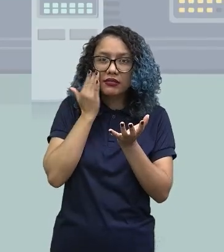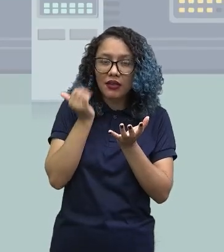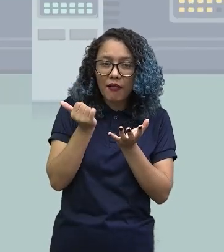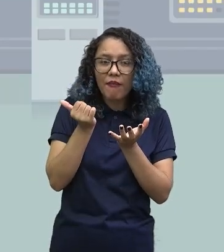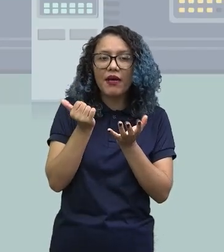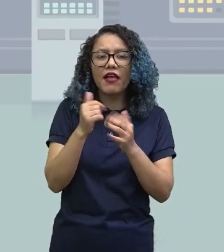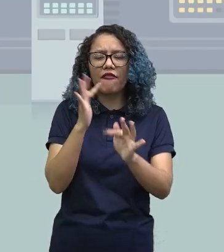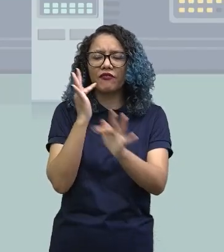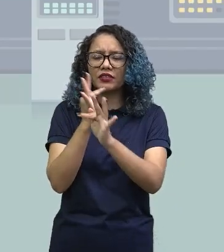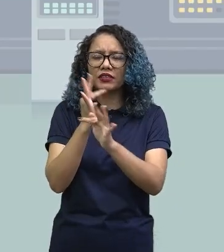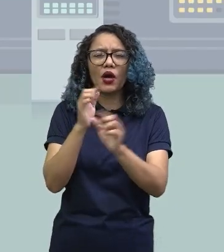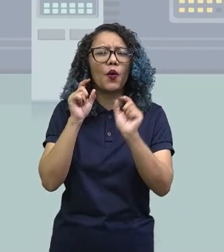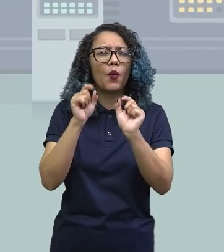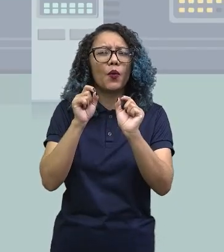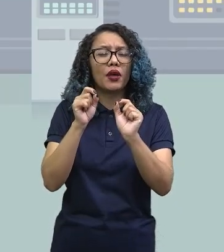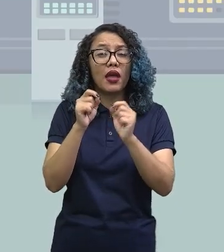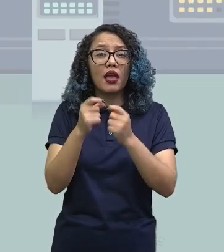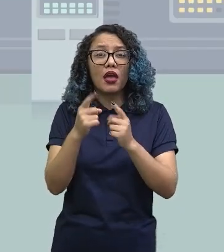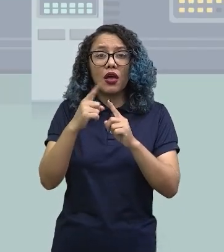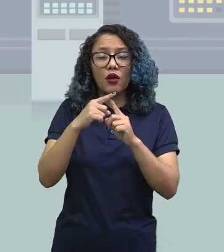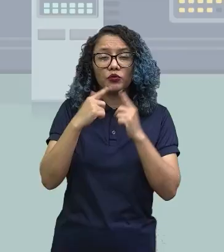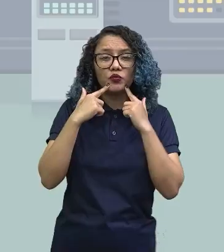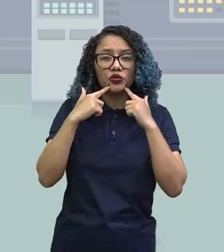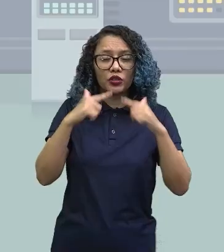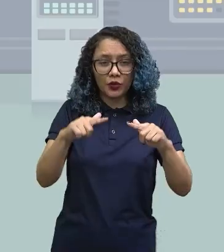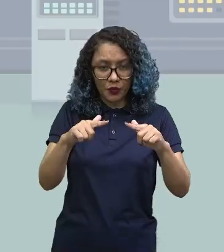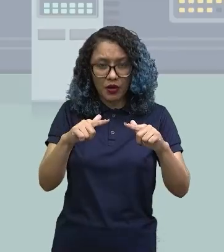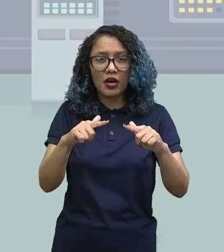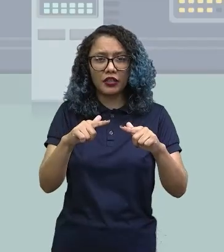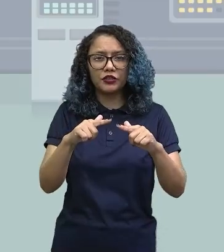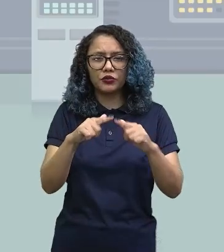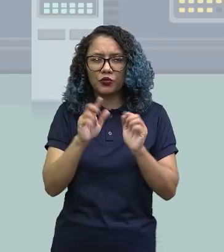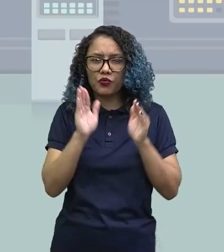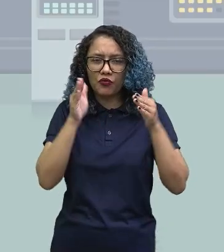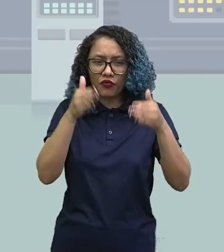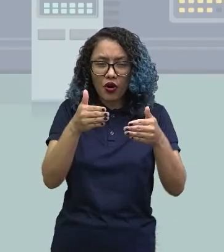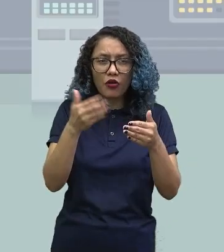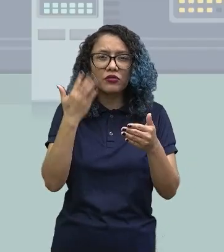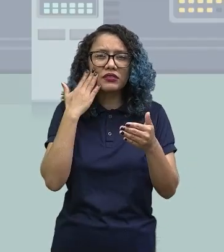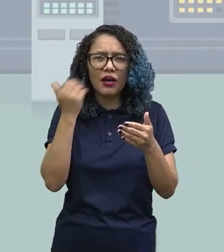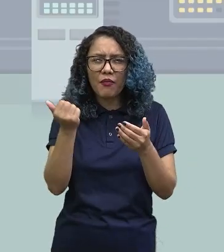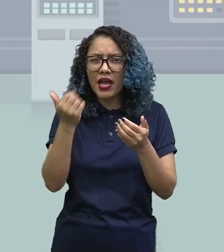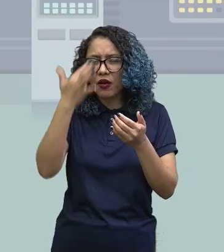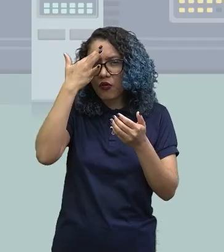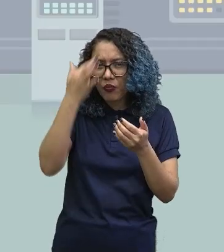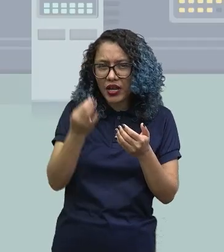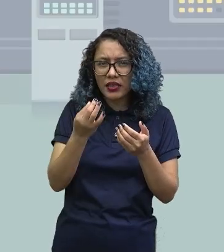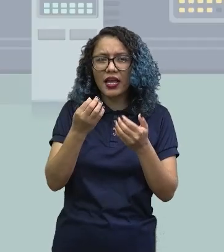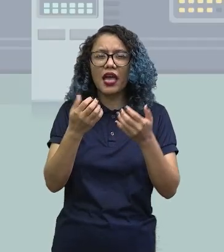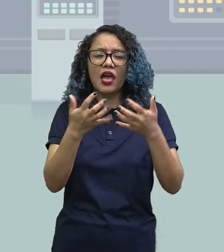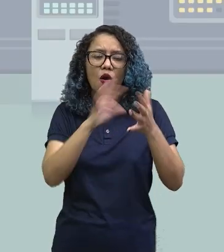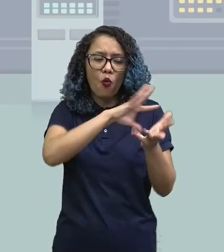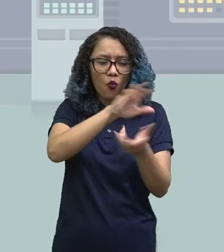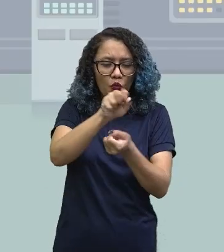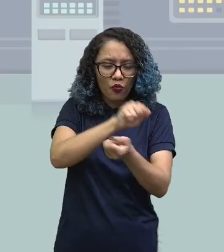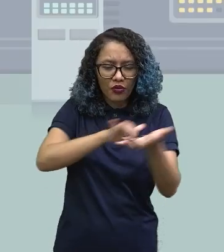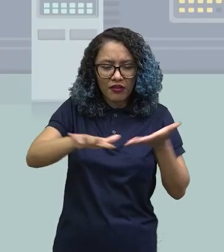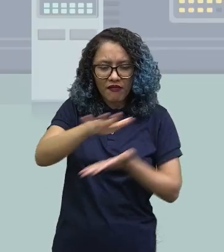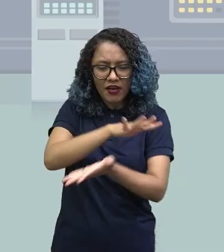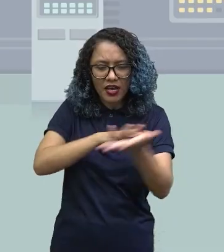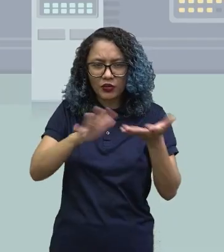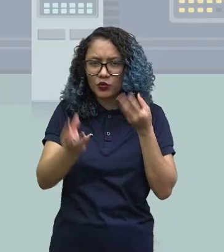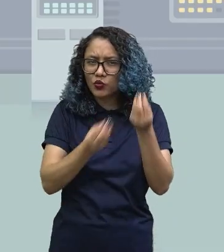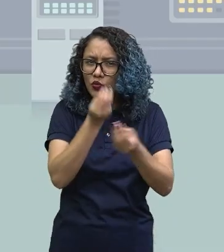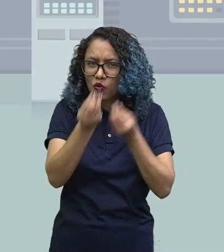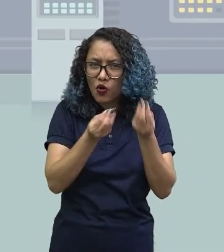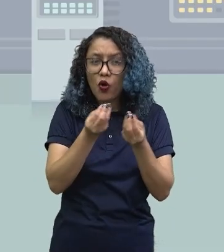a linguagem que busca descrever o funcionamento do universo e juntos vamos decifrar